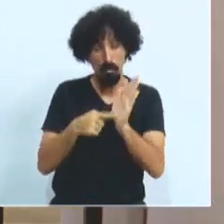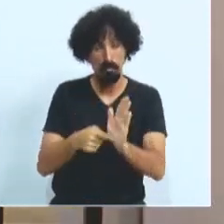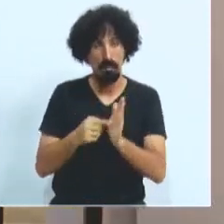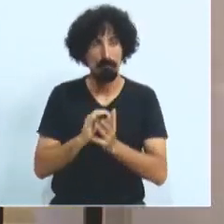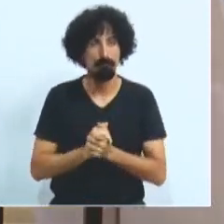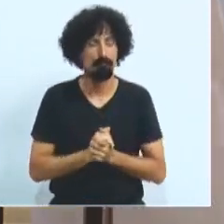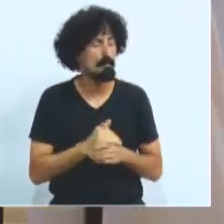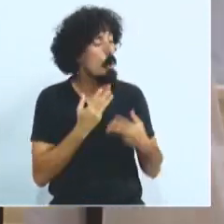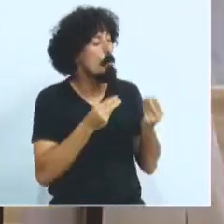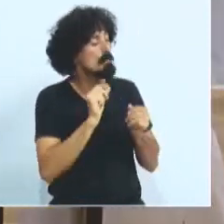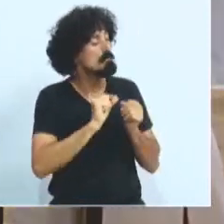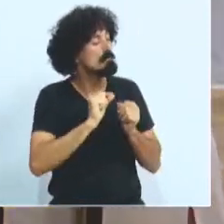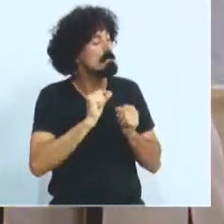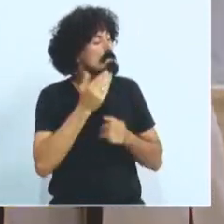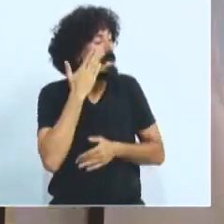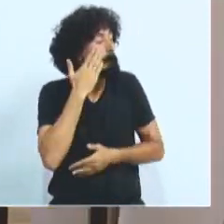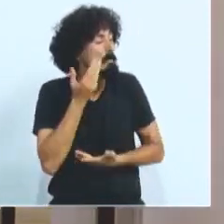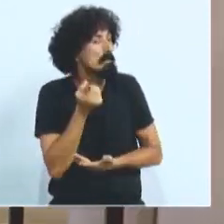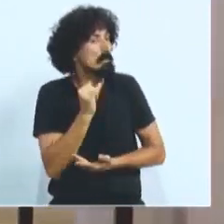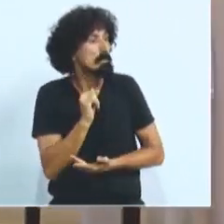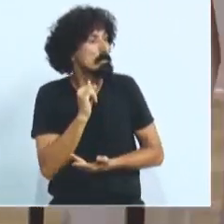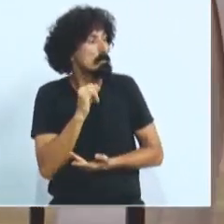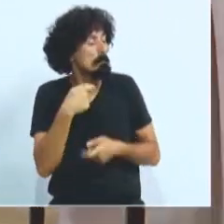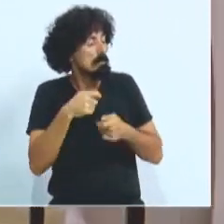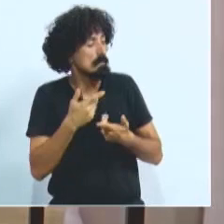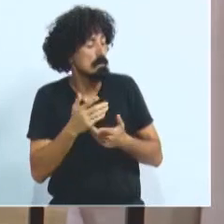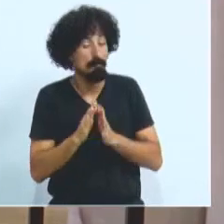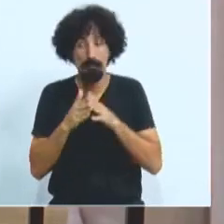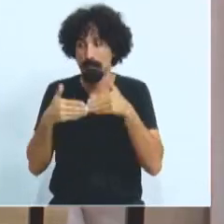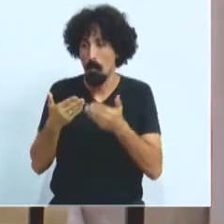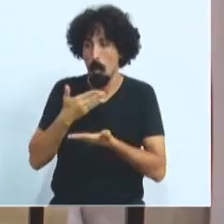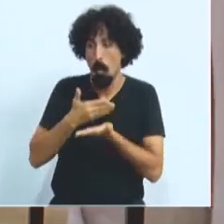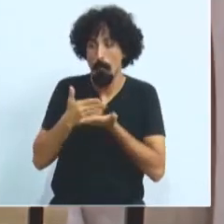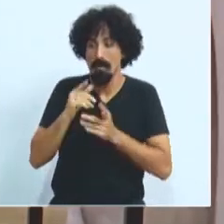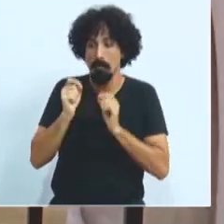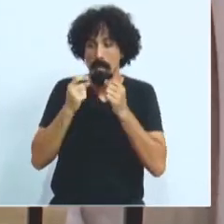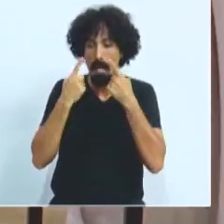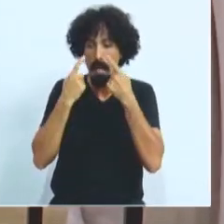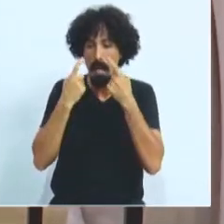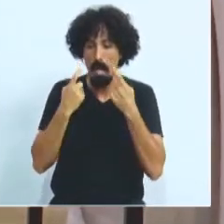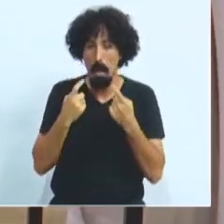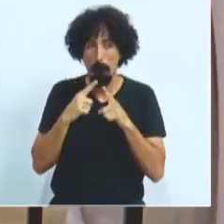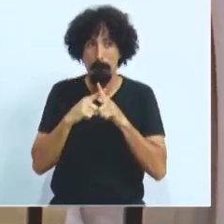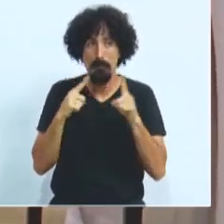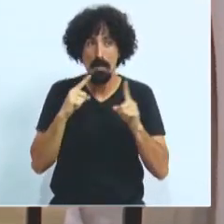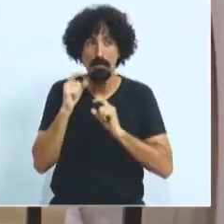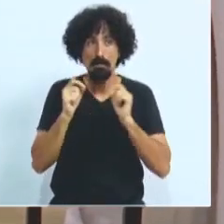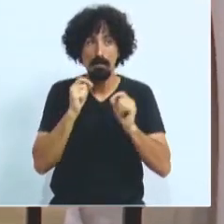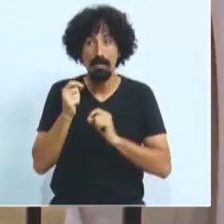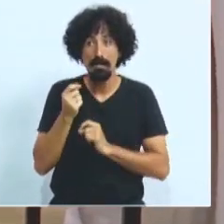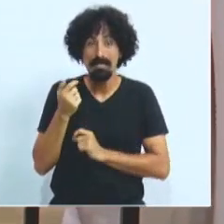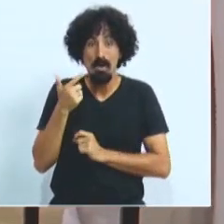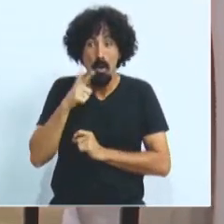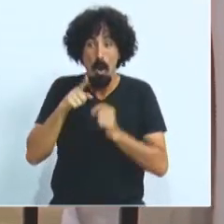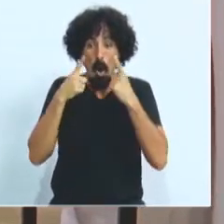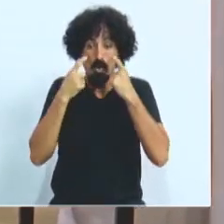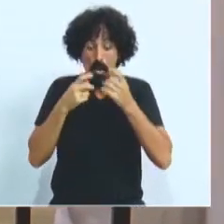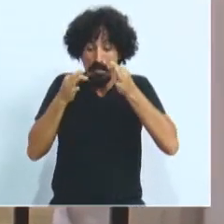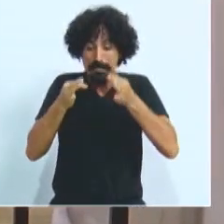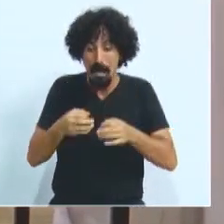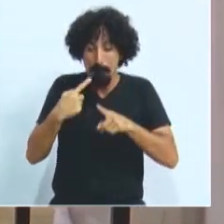bebê está engasgado ou não? Bom, a criança ela começa com um choro, só que o choro ele fica intercalado ali porque começa a faltar o ar da criança,